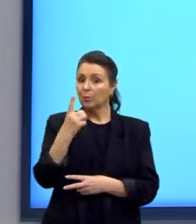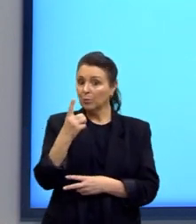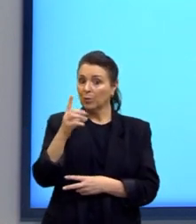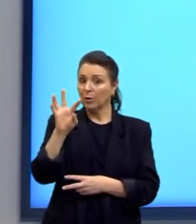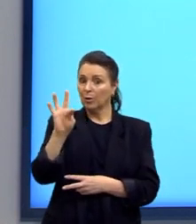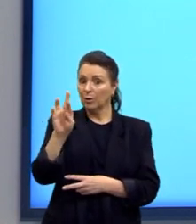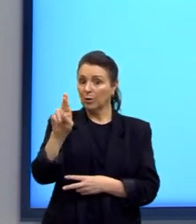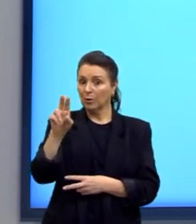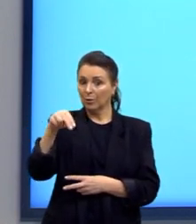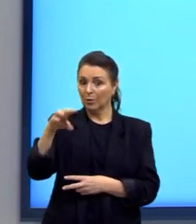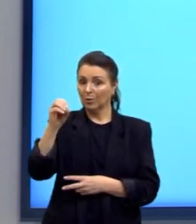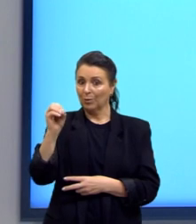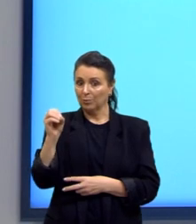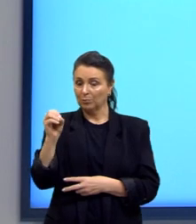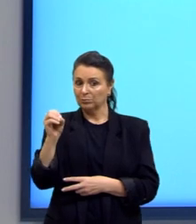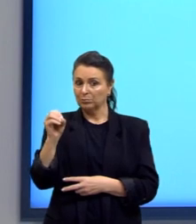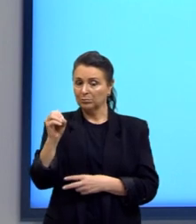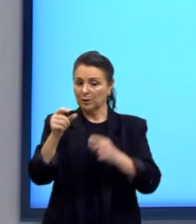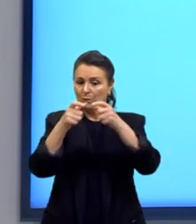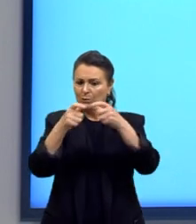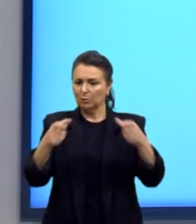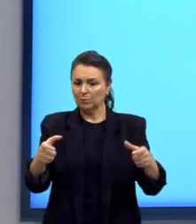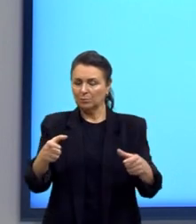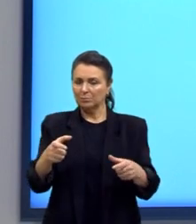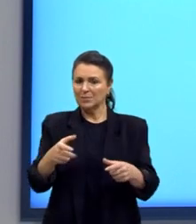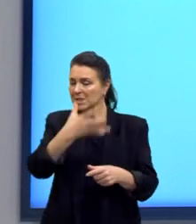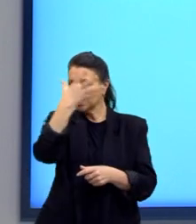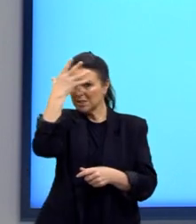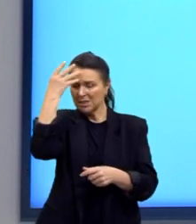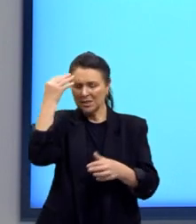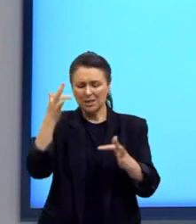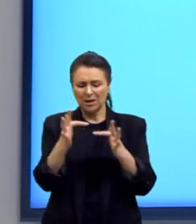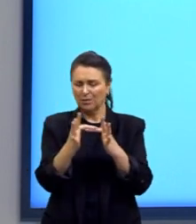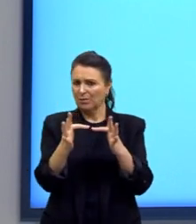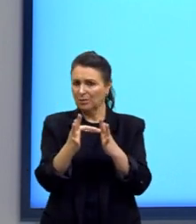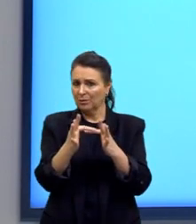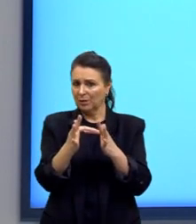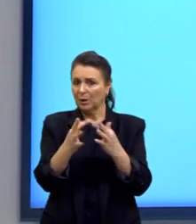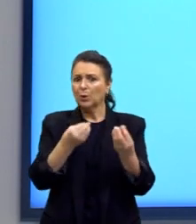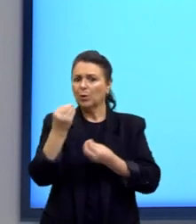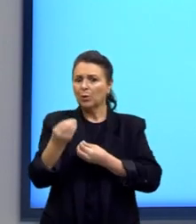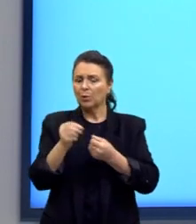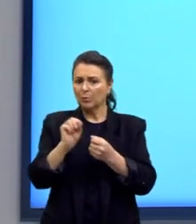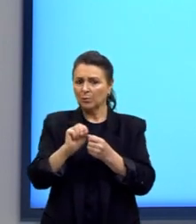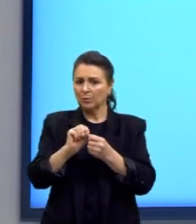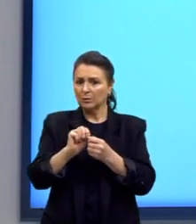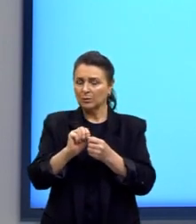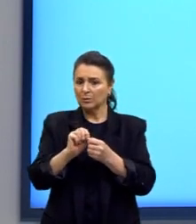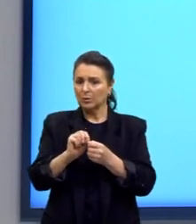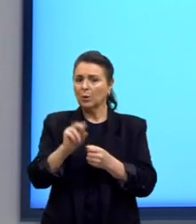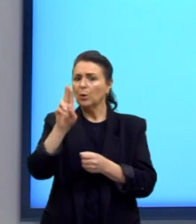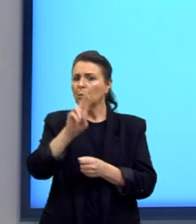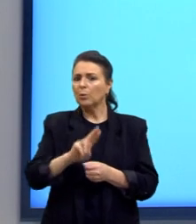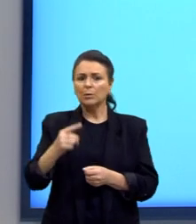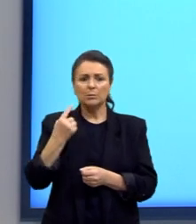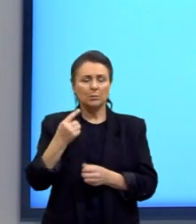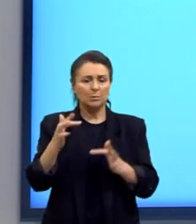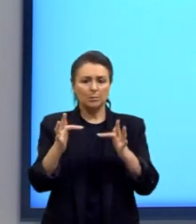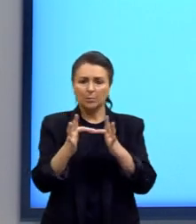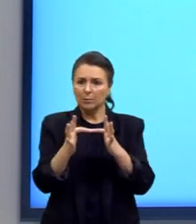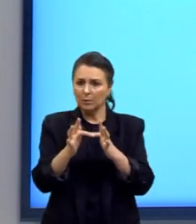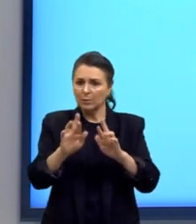Mas eu não lembro aquela fórmula que a professora mostrou aquela fórmula gigante então nós vamos utilizar uma forma aí